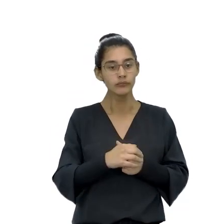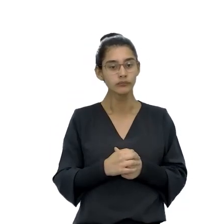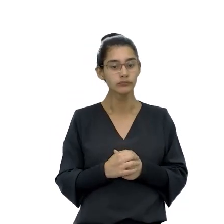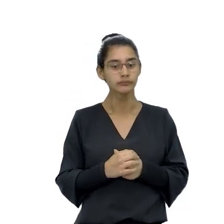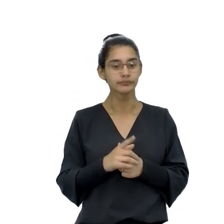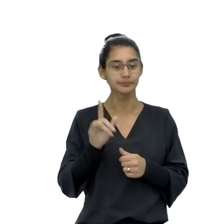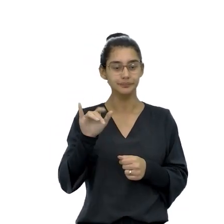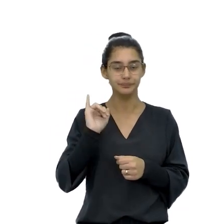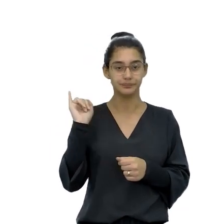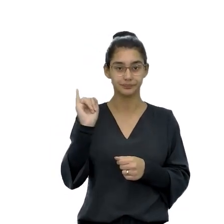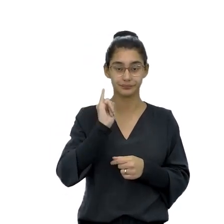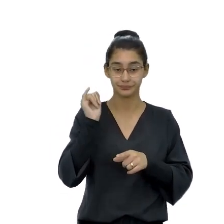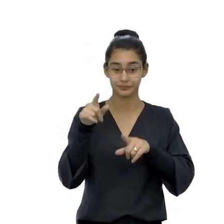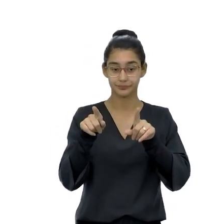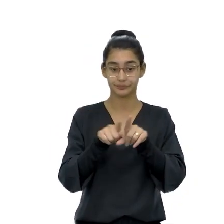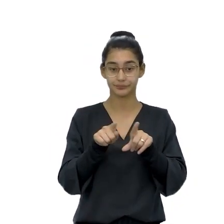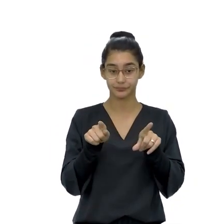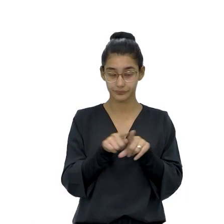É importante também